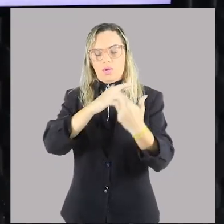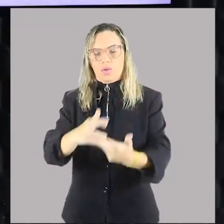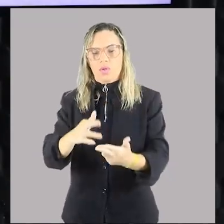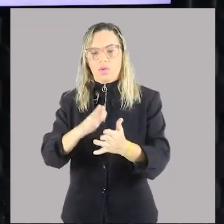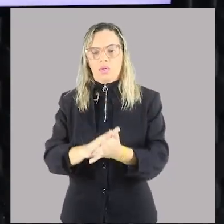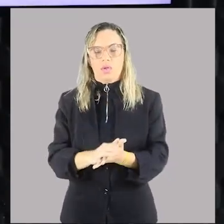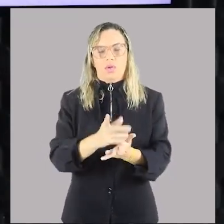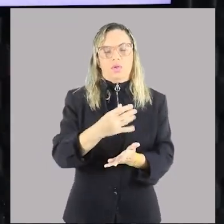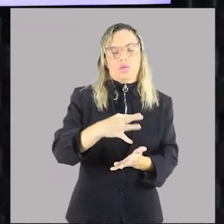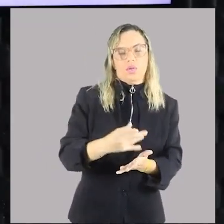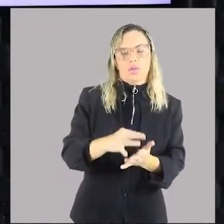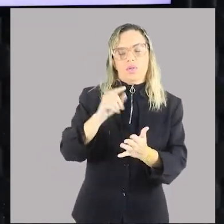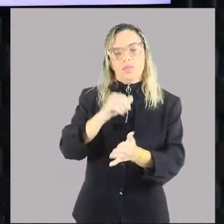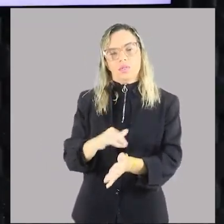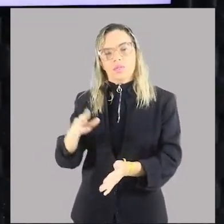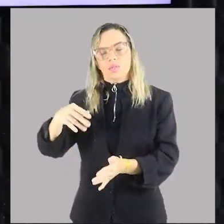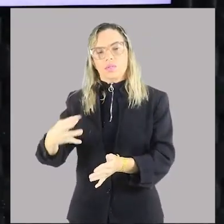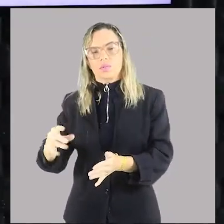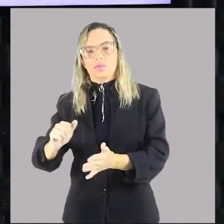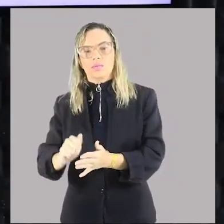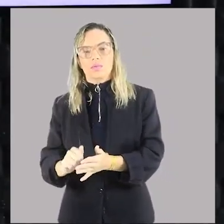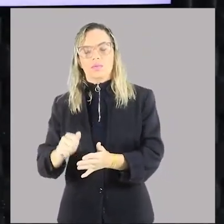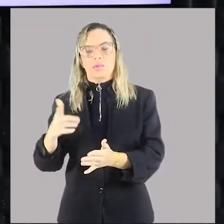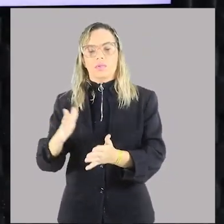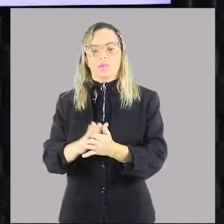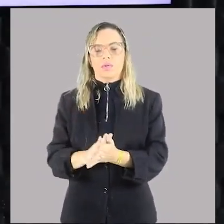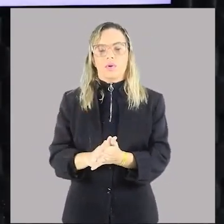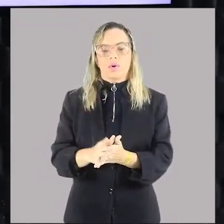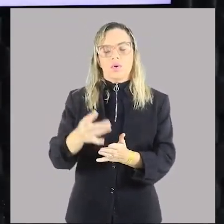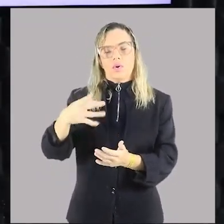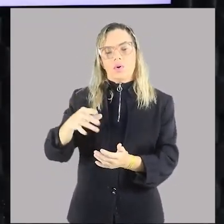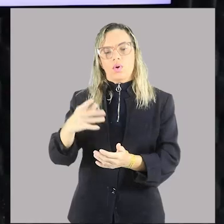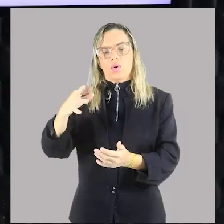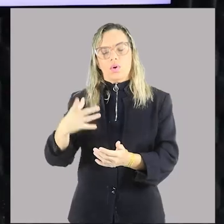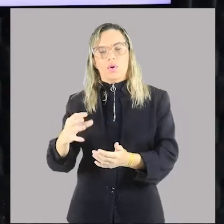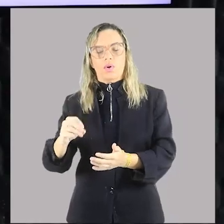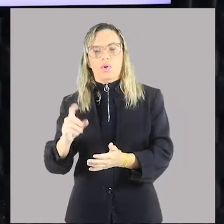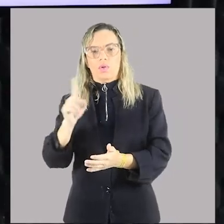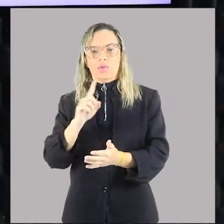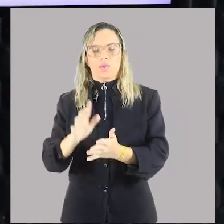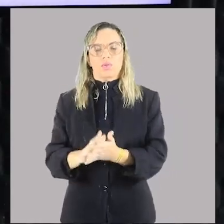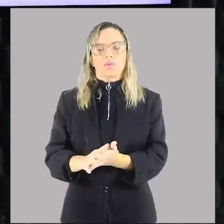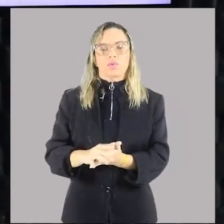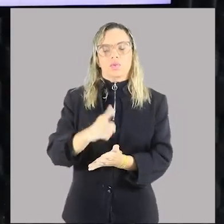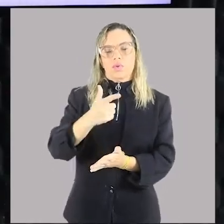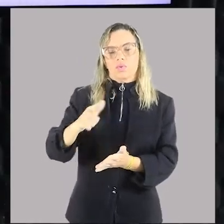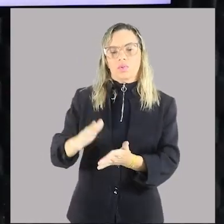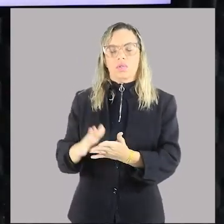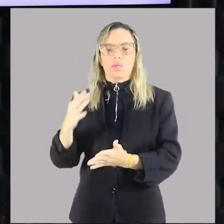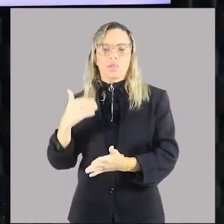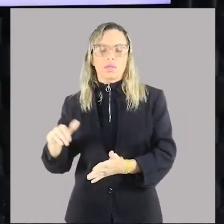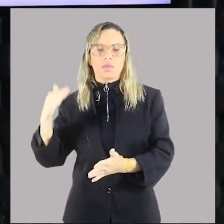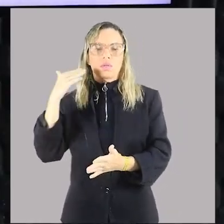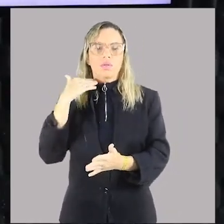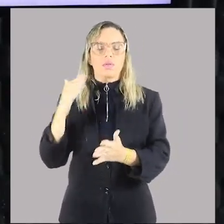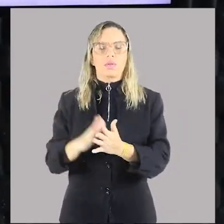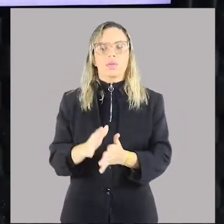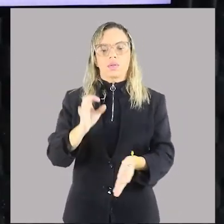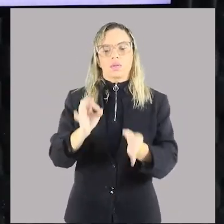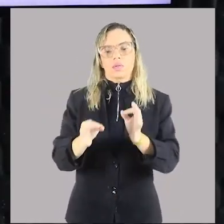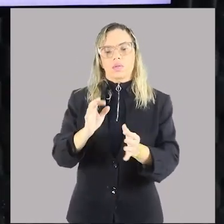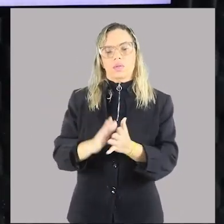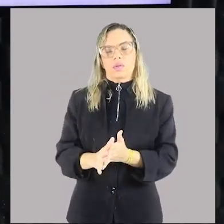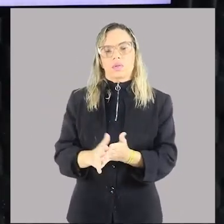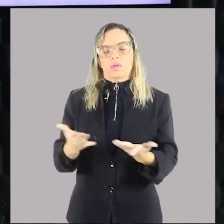direta e indireta. Os órgãos não são pessoas, portanto, não possuem personalidade jurídica e, por isso,